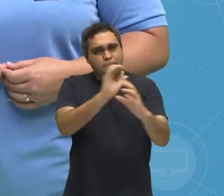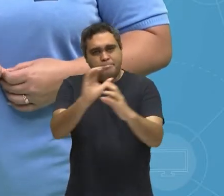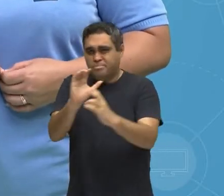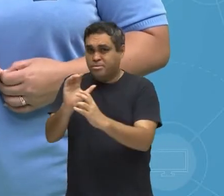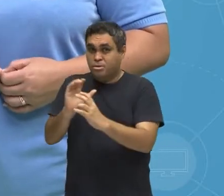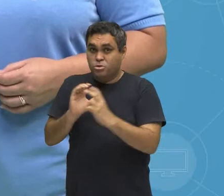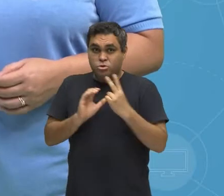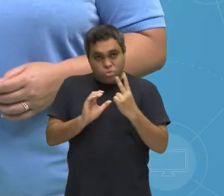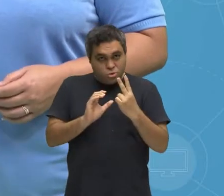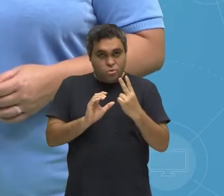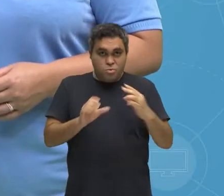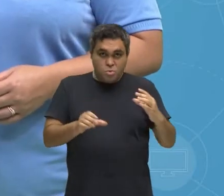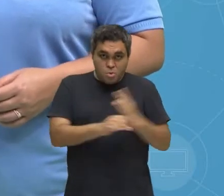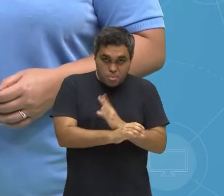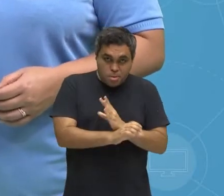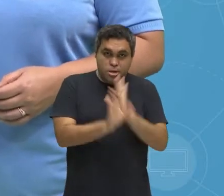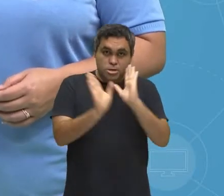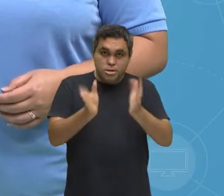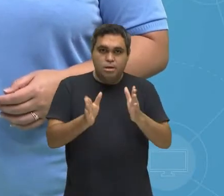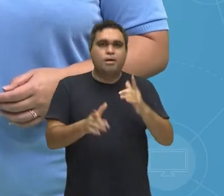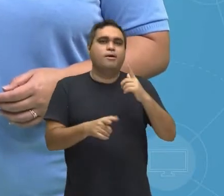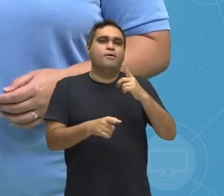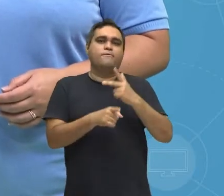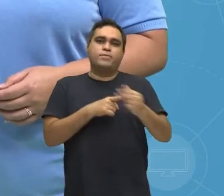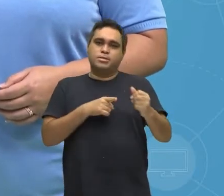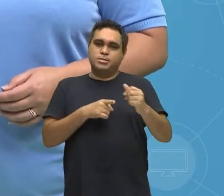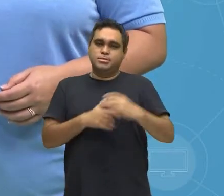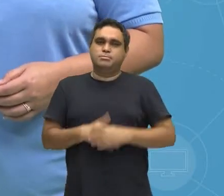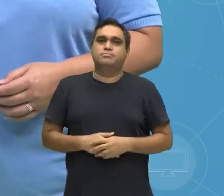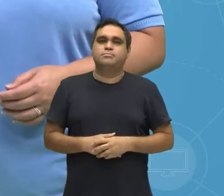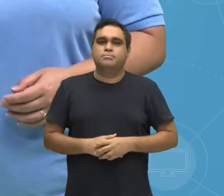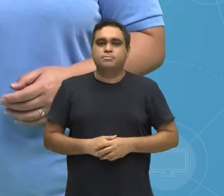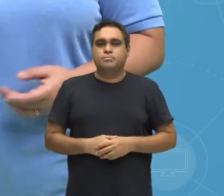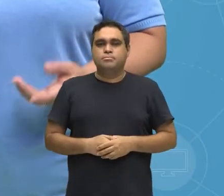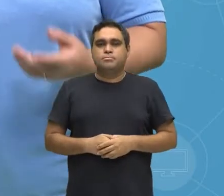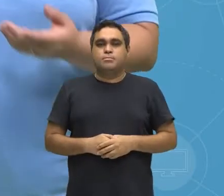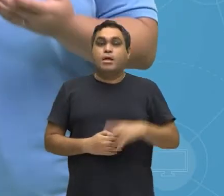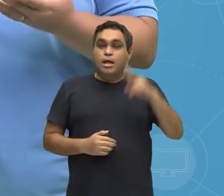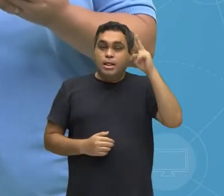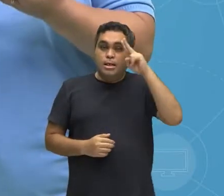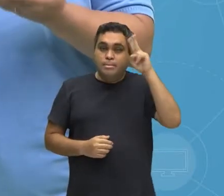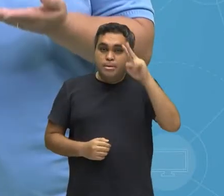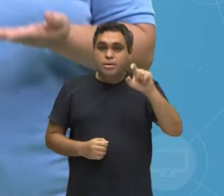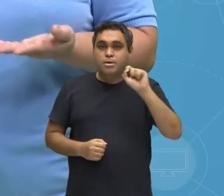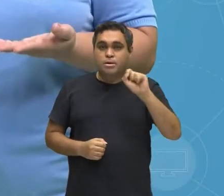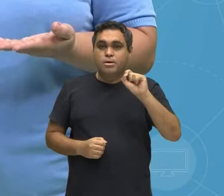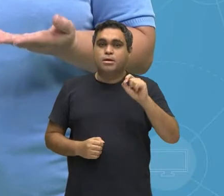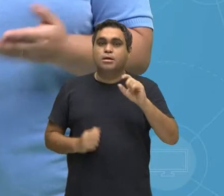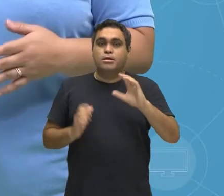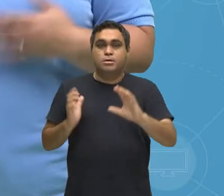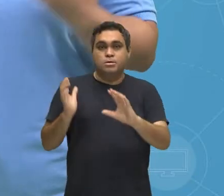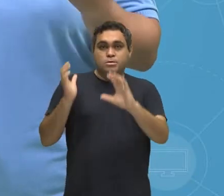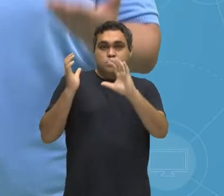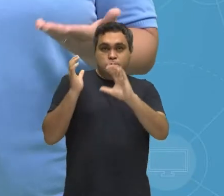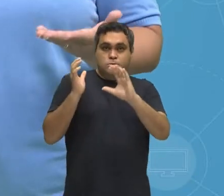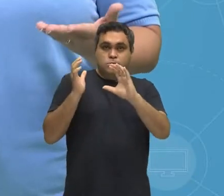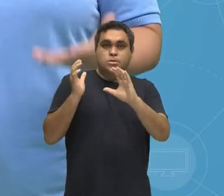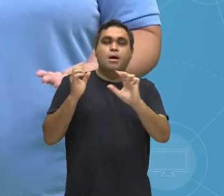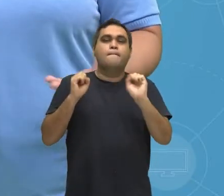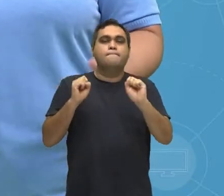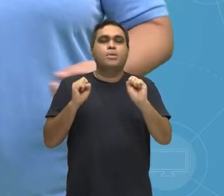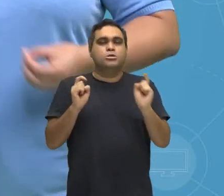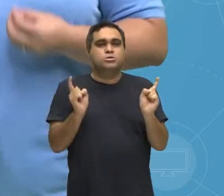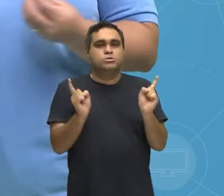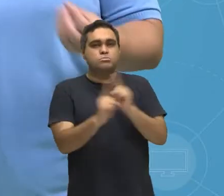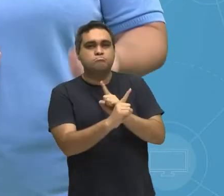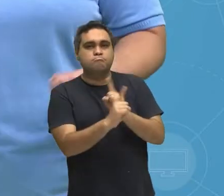tem um vencedor. Lembrando que eles podem passar essa tora de um por outro. Vocês lembram aí? As toras são pesadas, né? Quase 100 quilos.